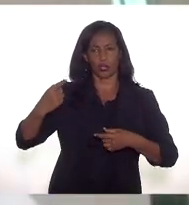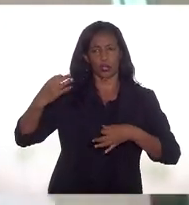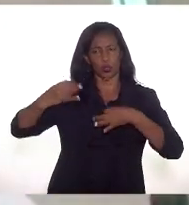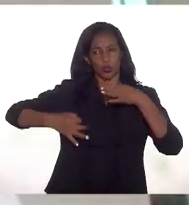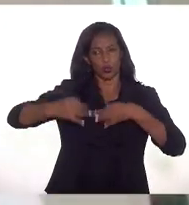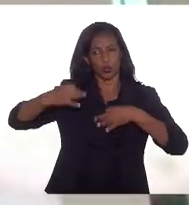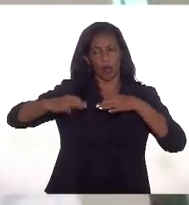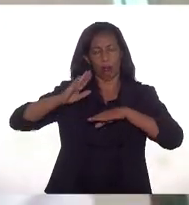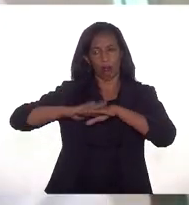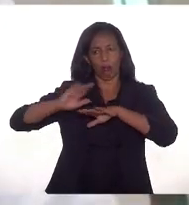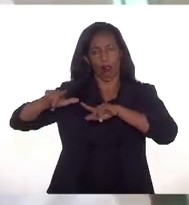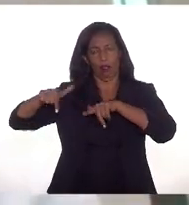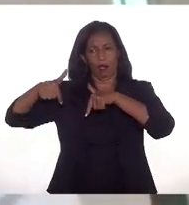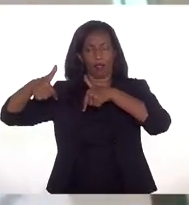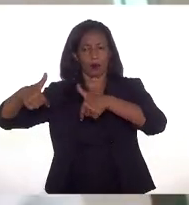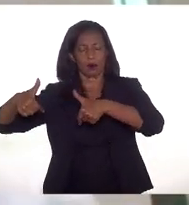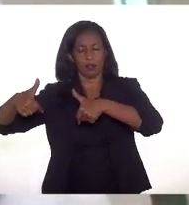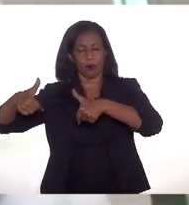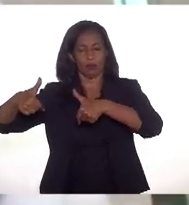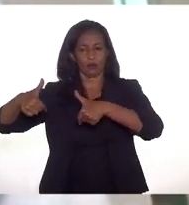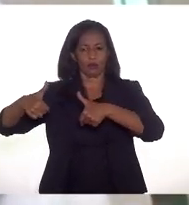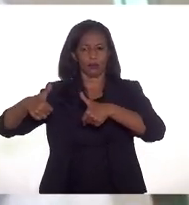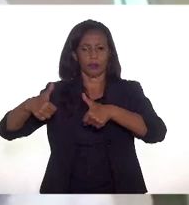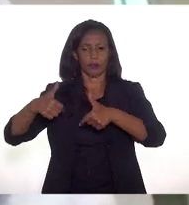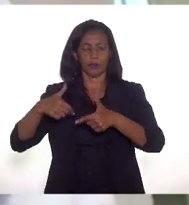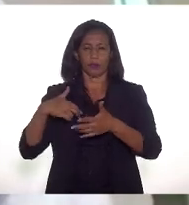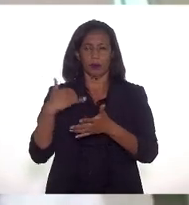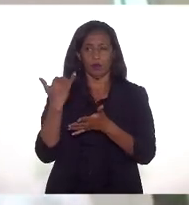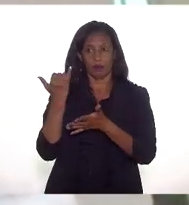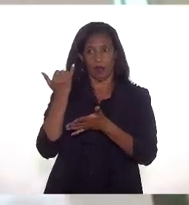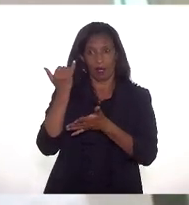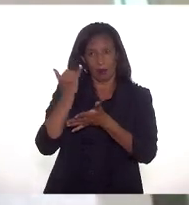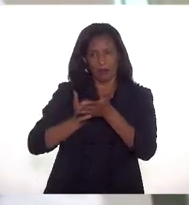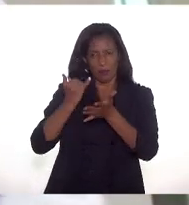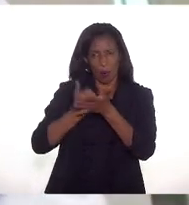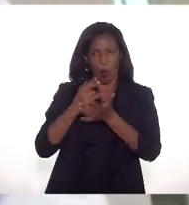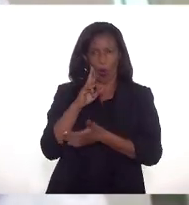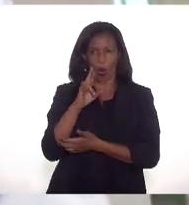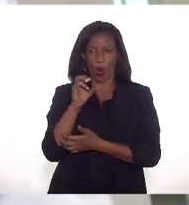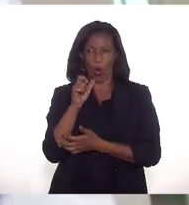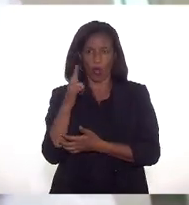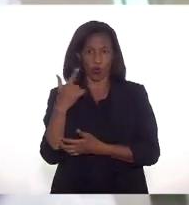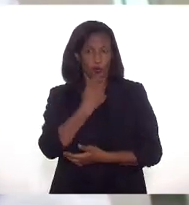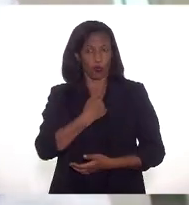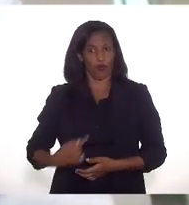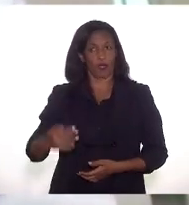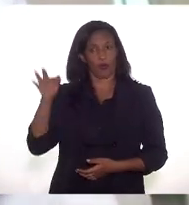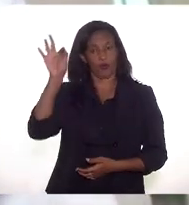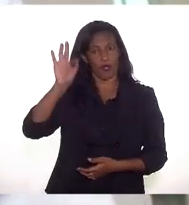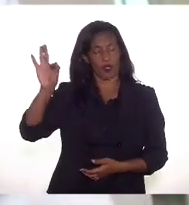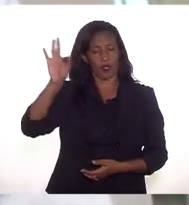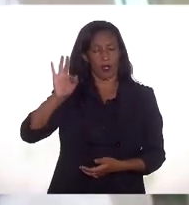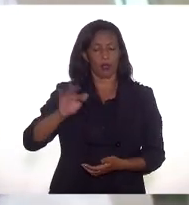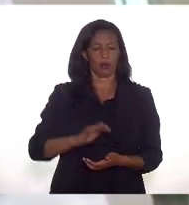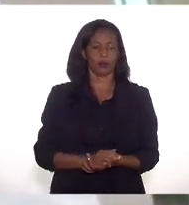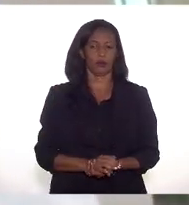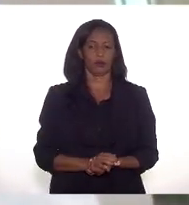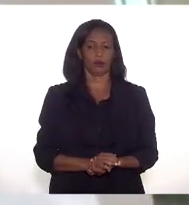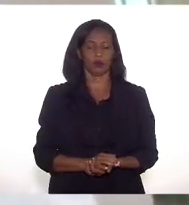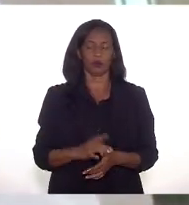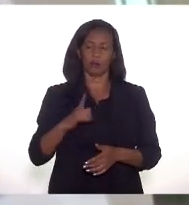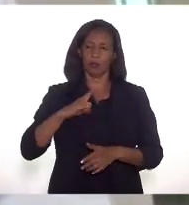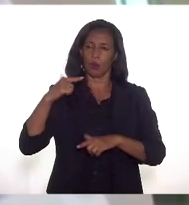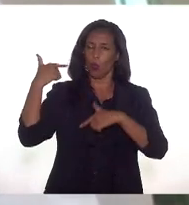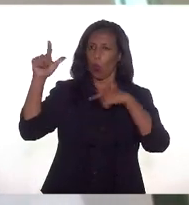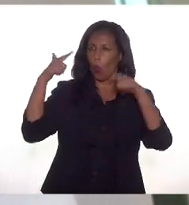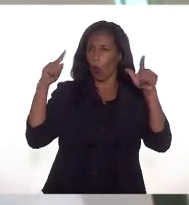ação, da partição da receita de royalties pelo governo federal. Então, assim, temos